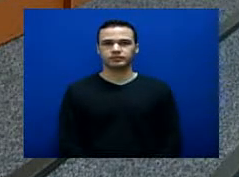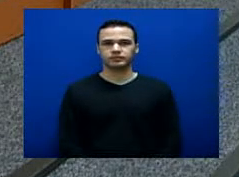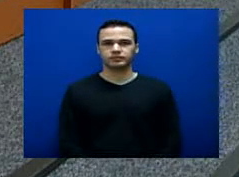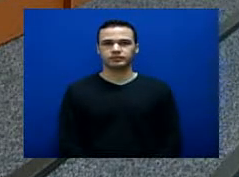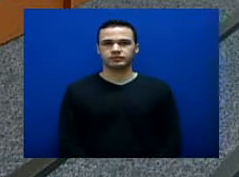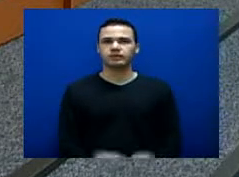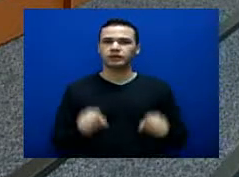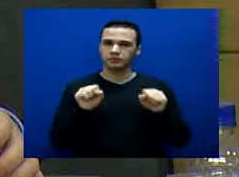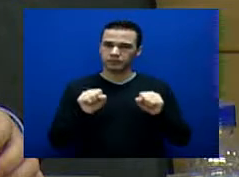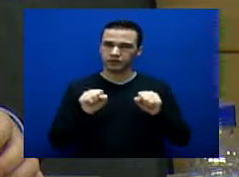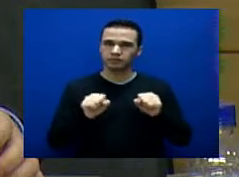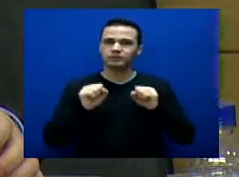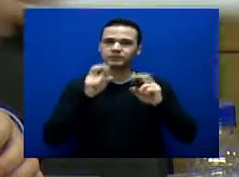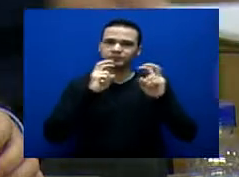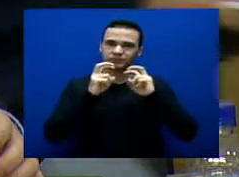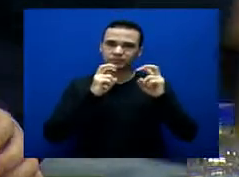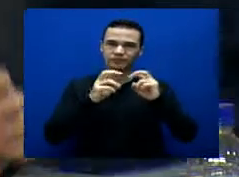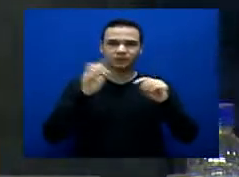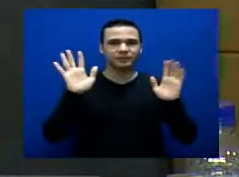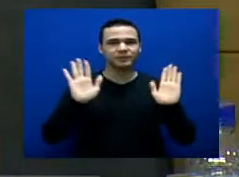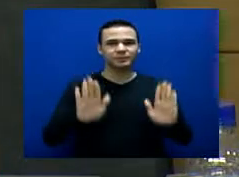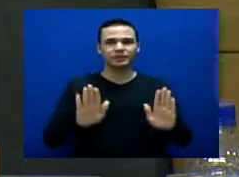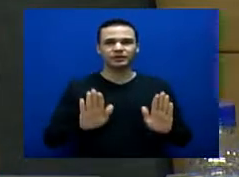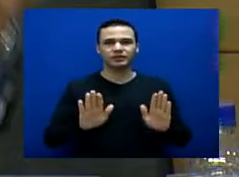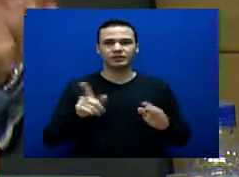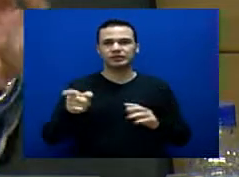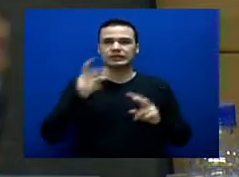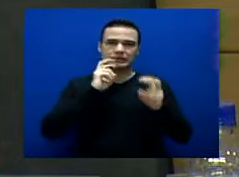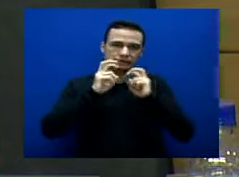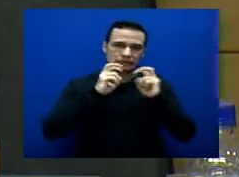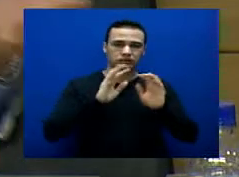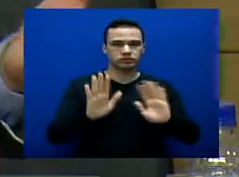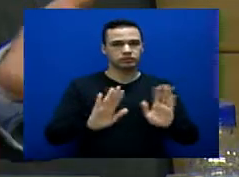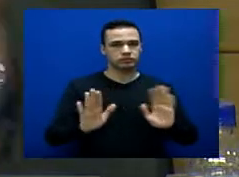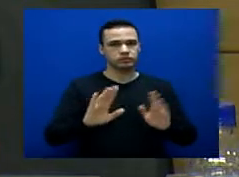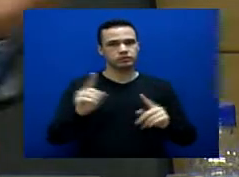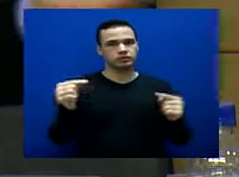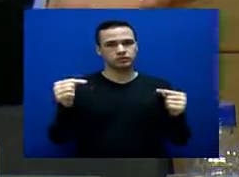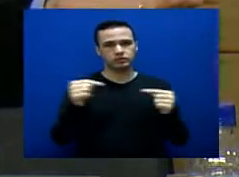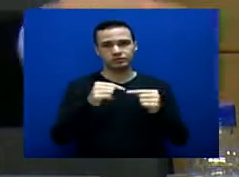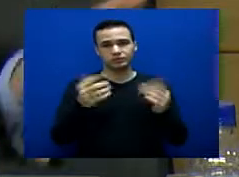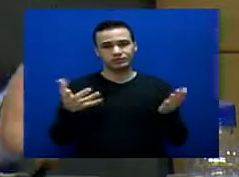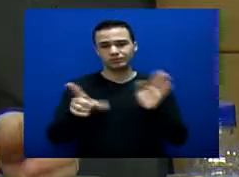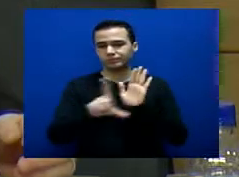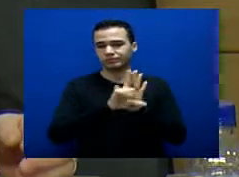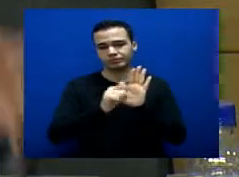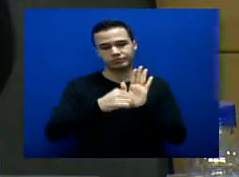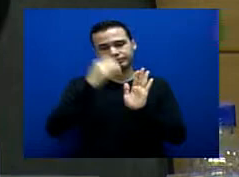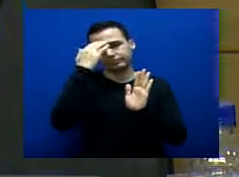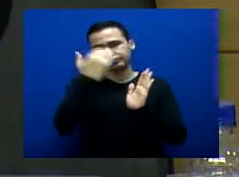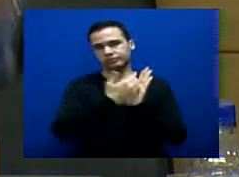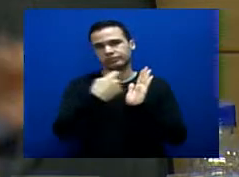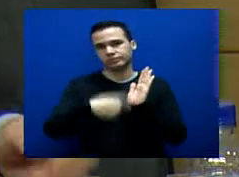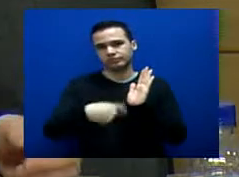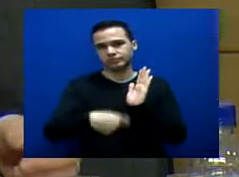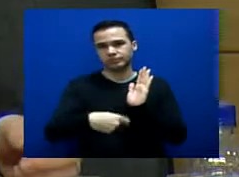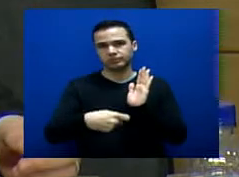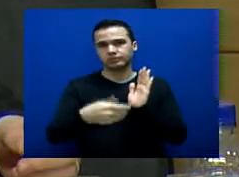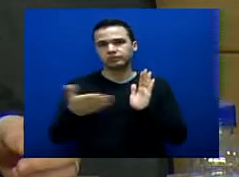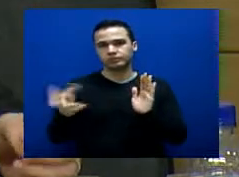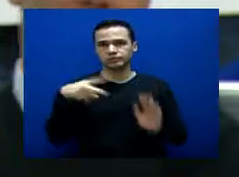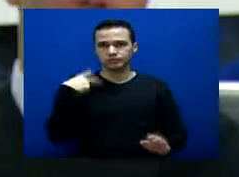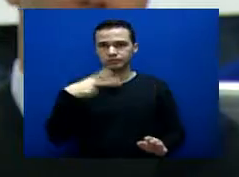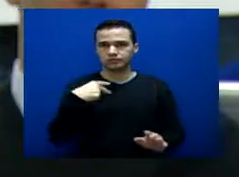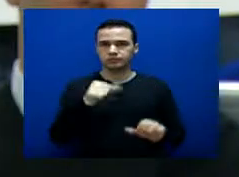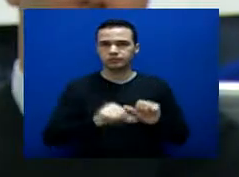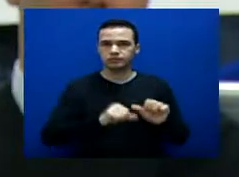Então, pode haver a manifestação, mas não pode haver os gritos, Fernanda. Tem que mudar o regimento. Não pode, é lei, não pode, tem que cumprir a lei. A senhora é legalista. Vamos